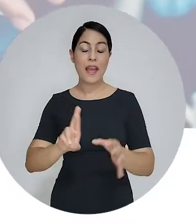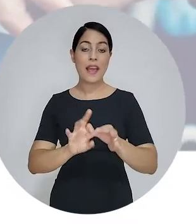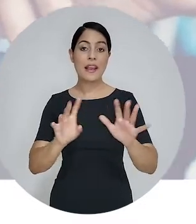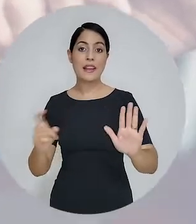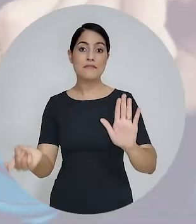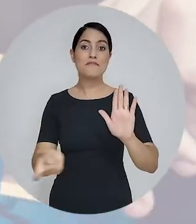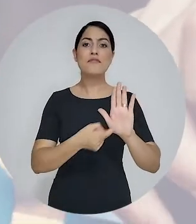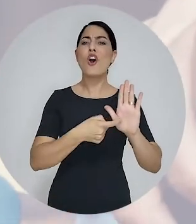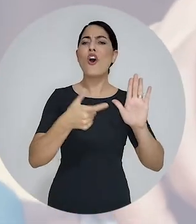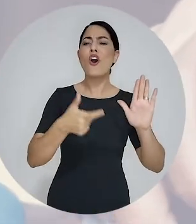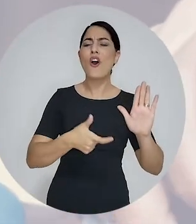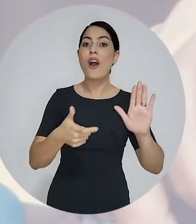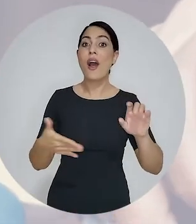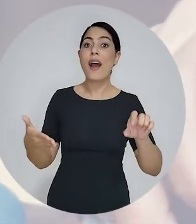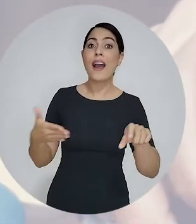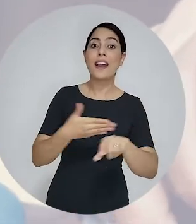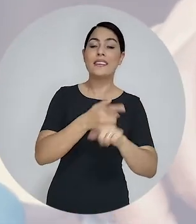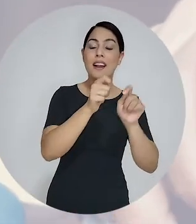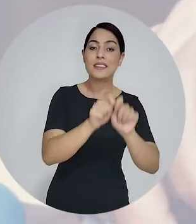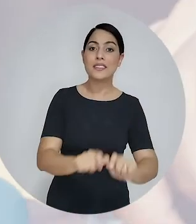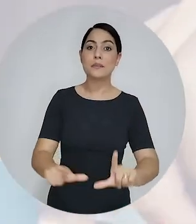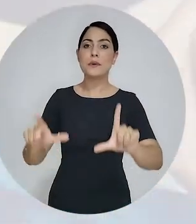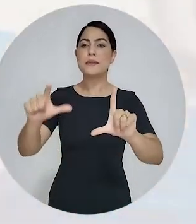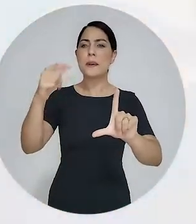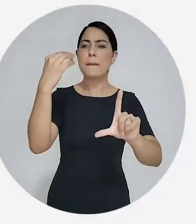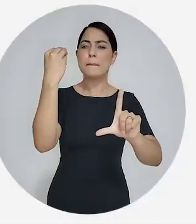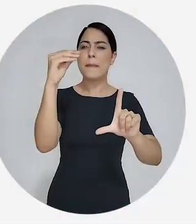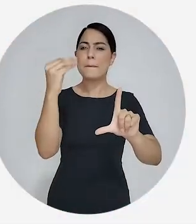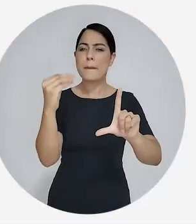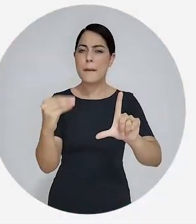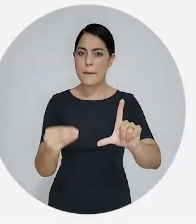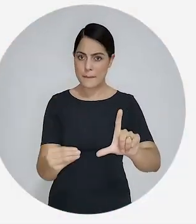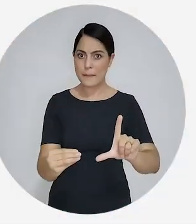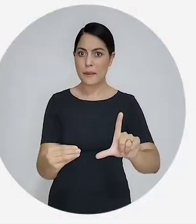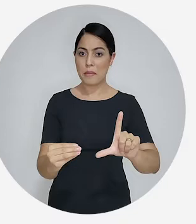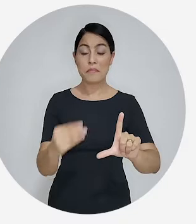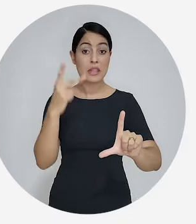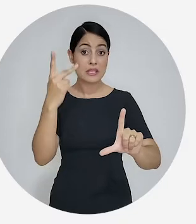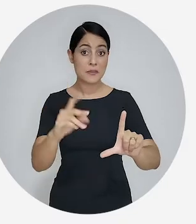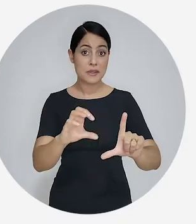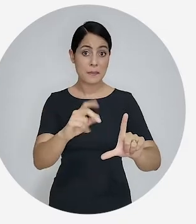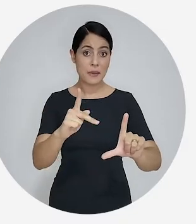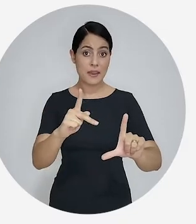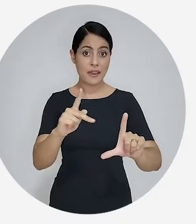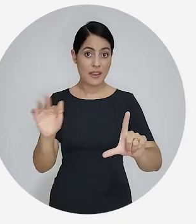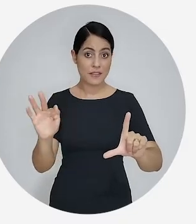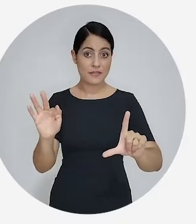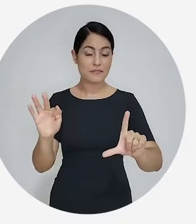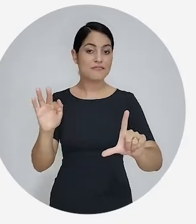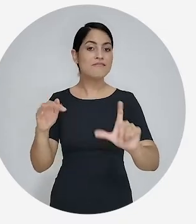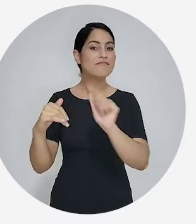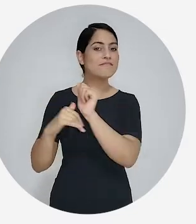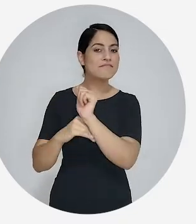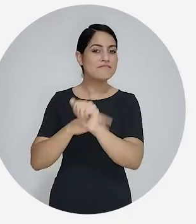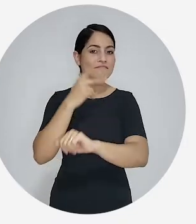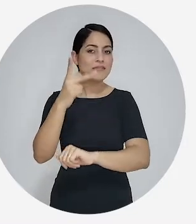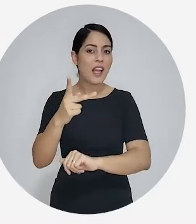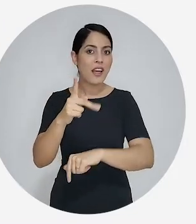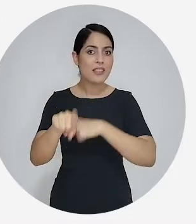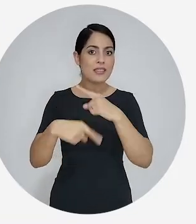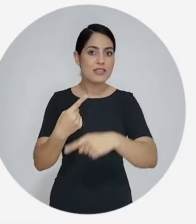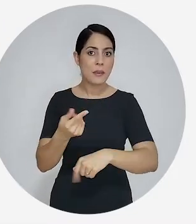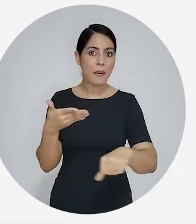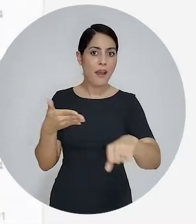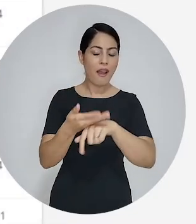anuidadezero.oab.org.br. O primeiro passo é clicar no botão Entrar e, em seguida, preencher os dados solicitados com seu CPF